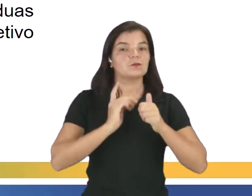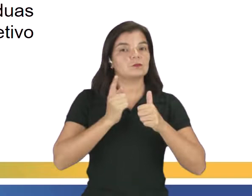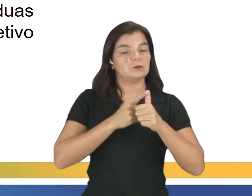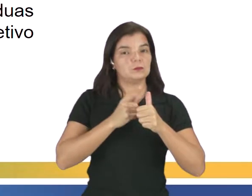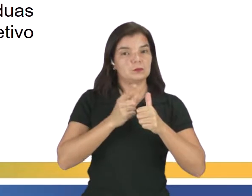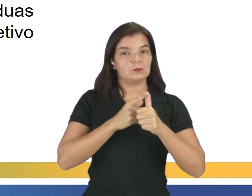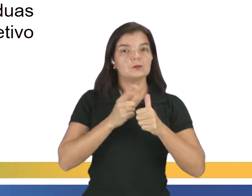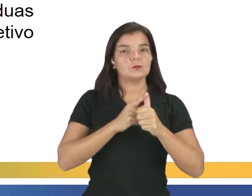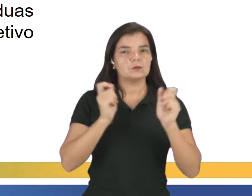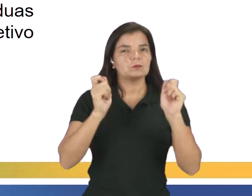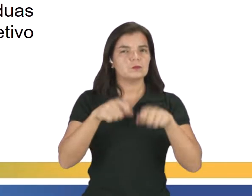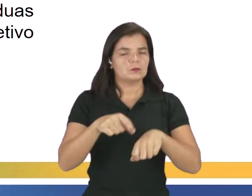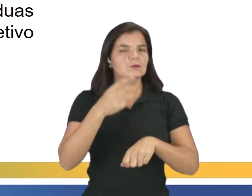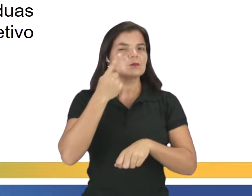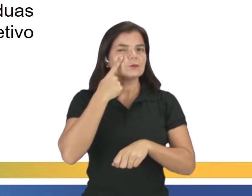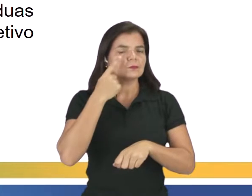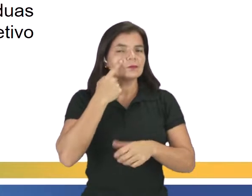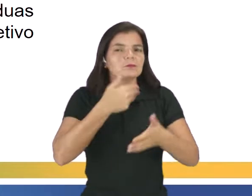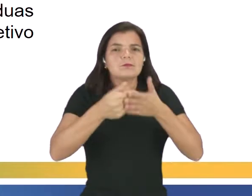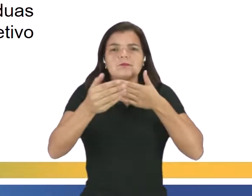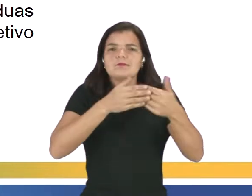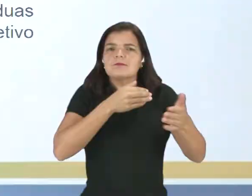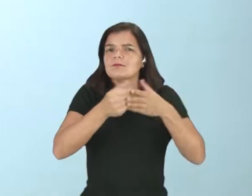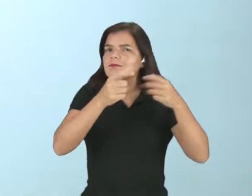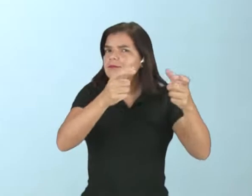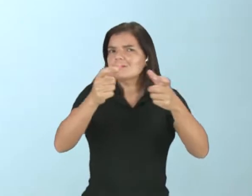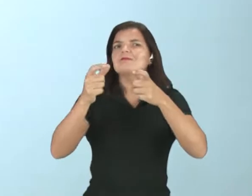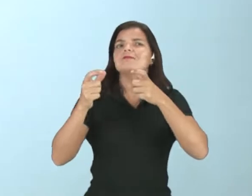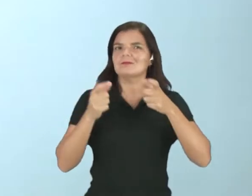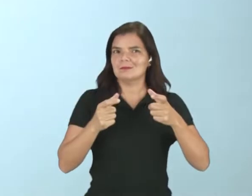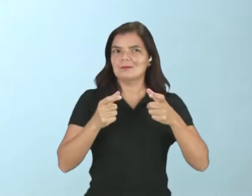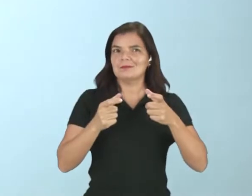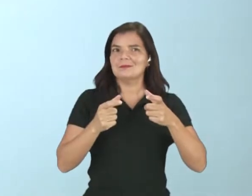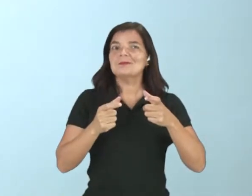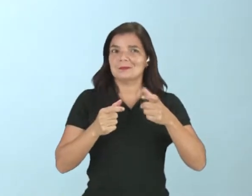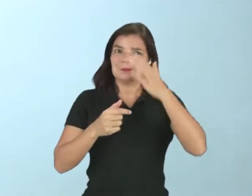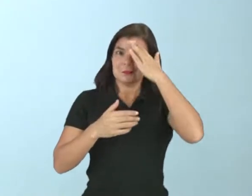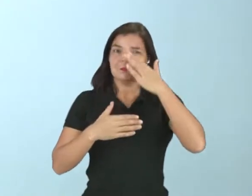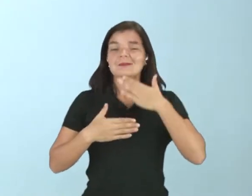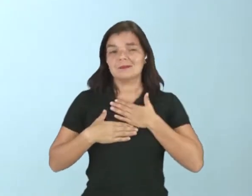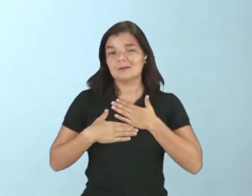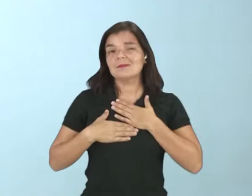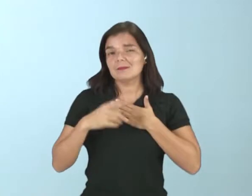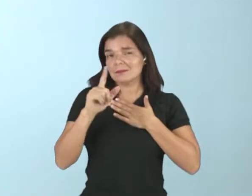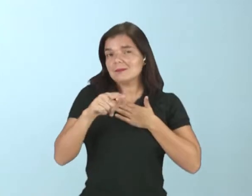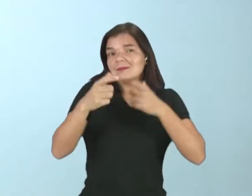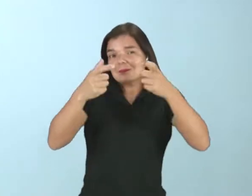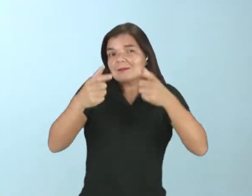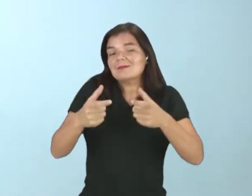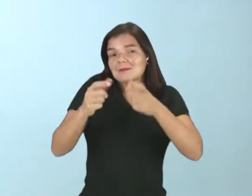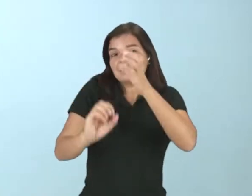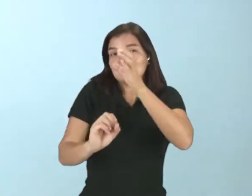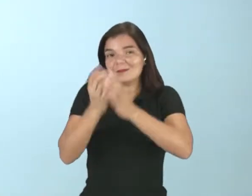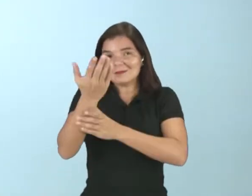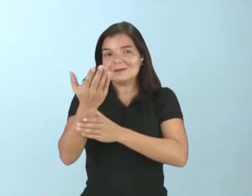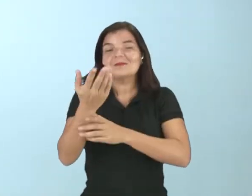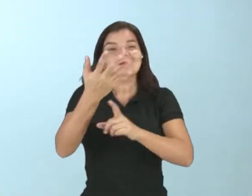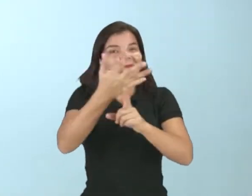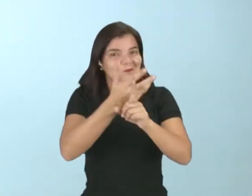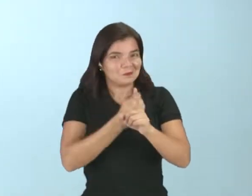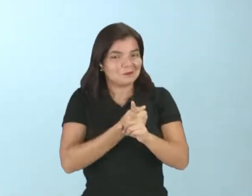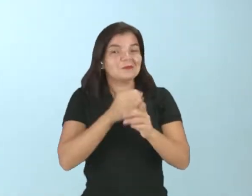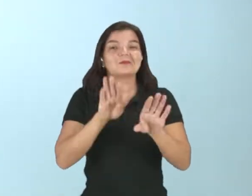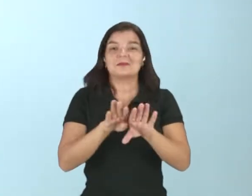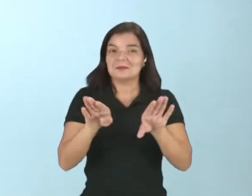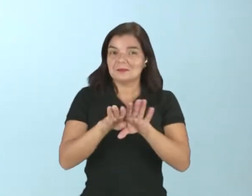Primeiro, que a gente pode considerar que qualquer lugar onde cabe um corpo pode ser espaço para criação artística, não é